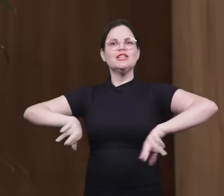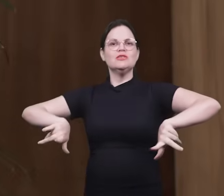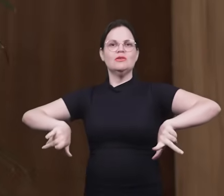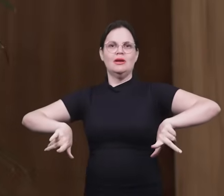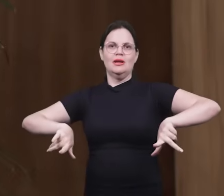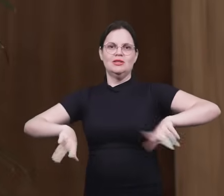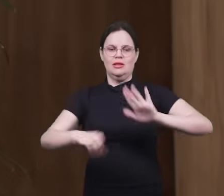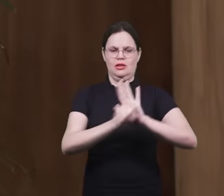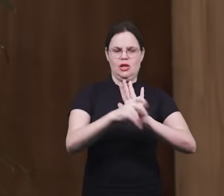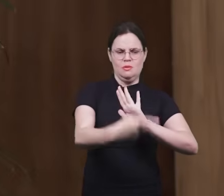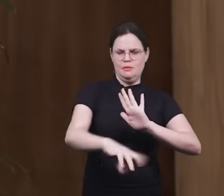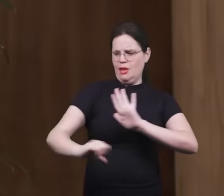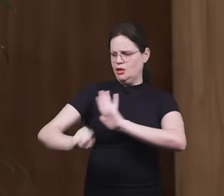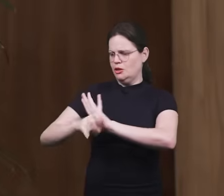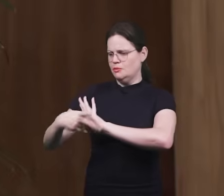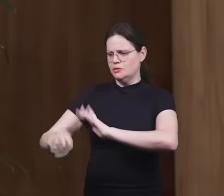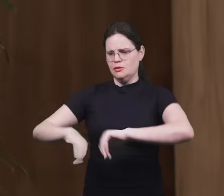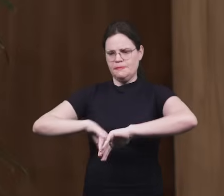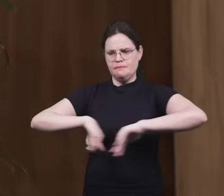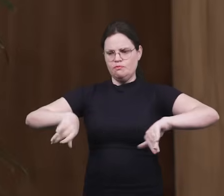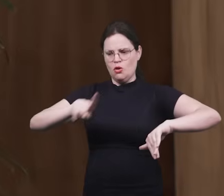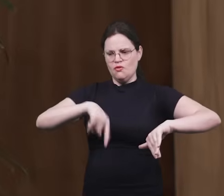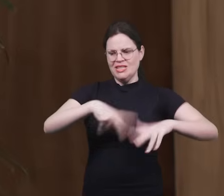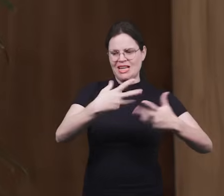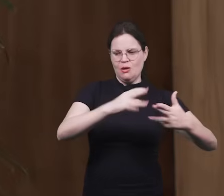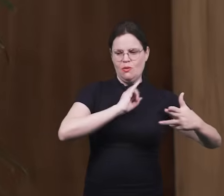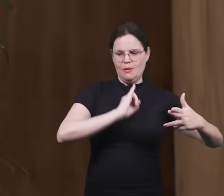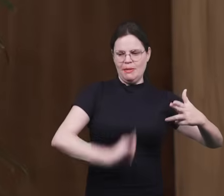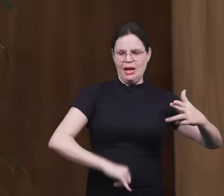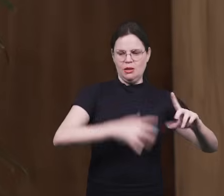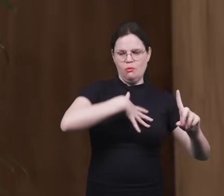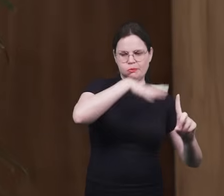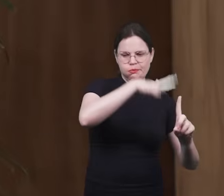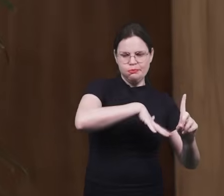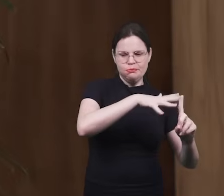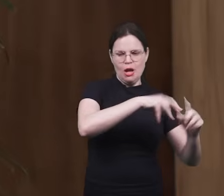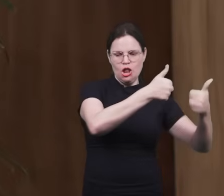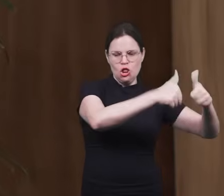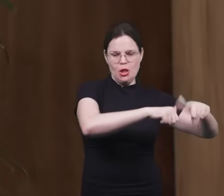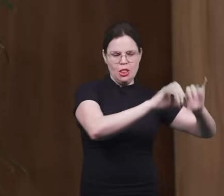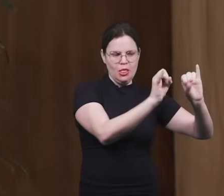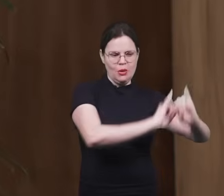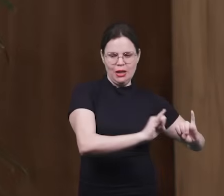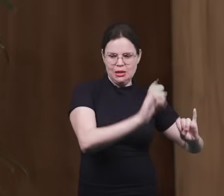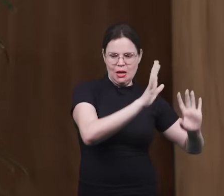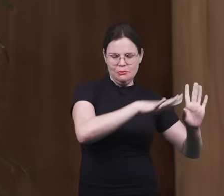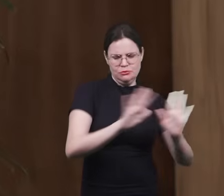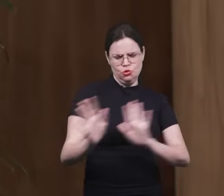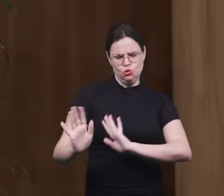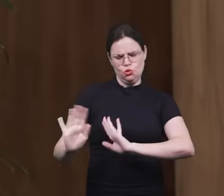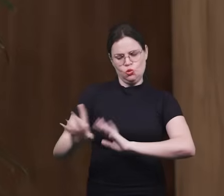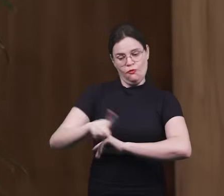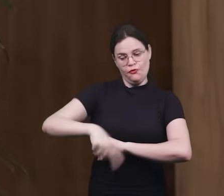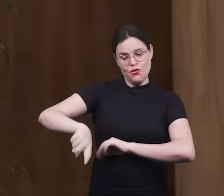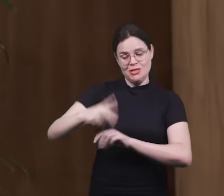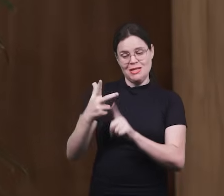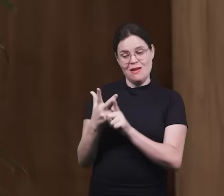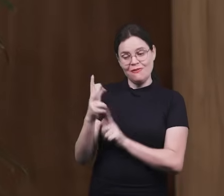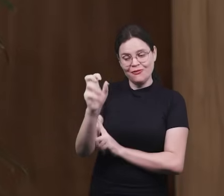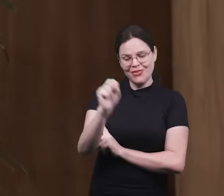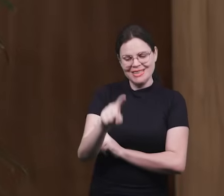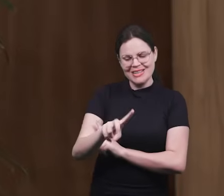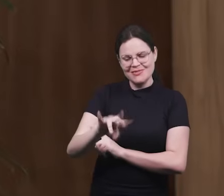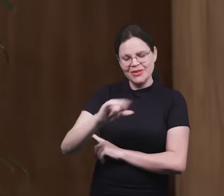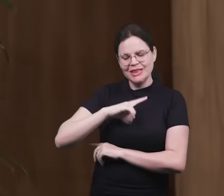culto aos imperadores. Não estarão identificados com o paganismo, com a idolatria, não. Aqueles que